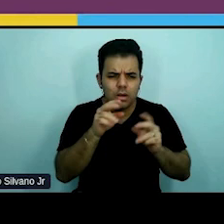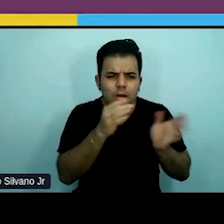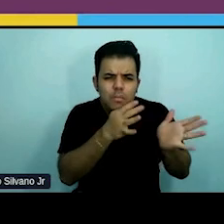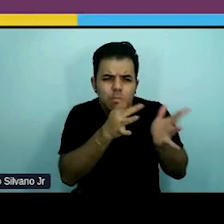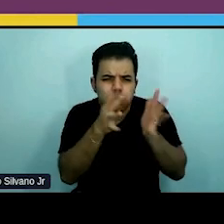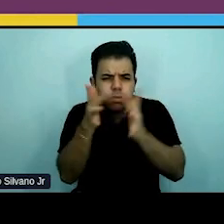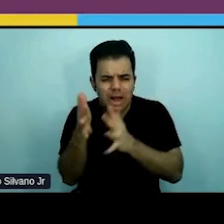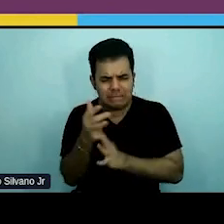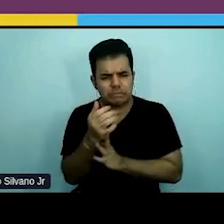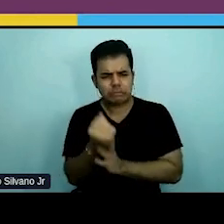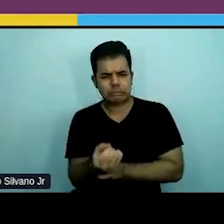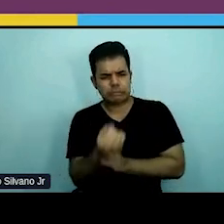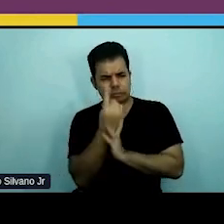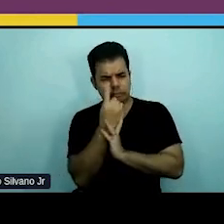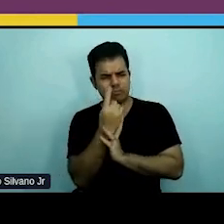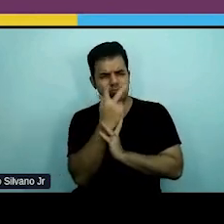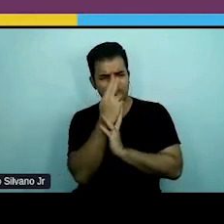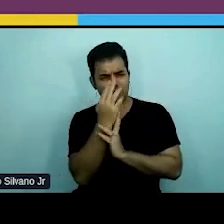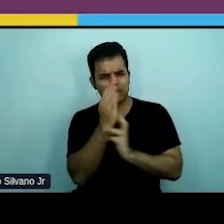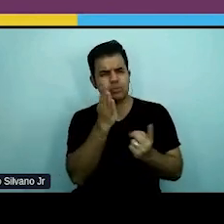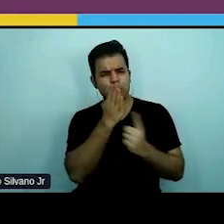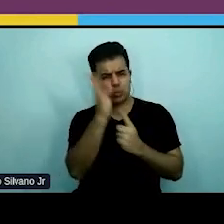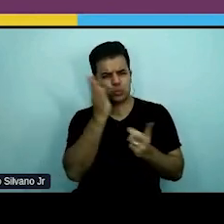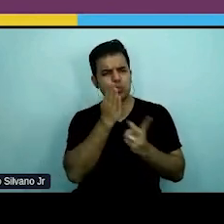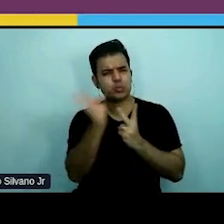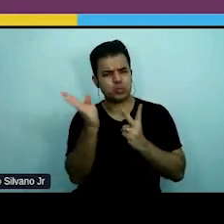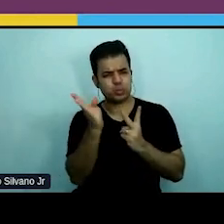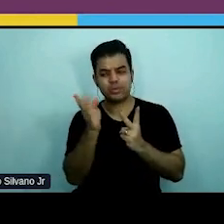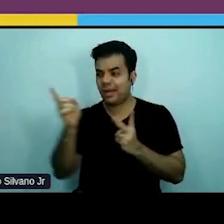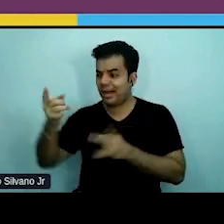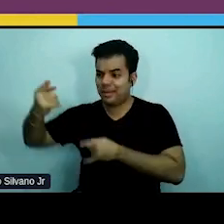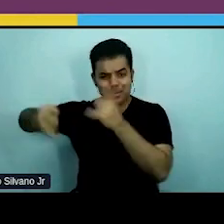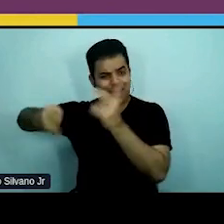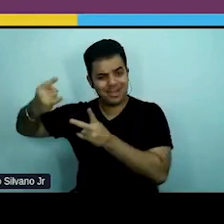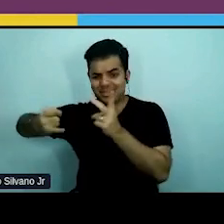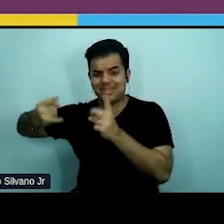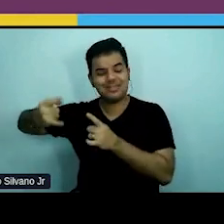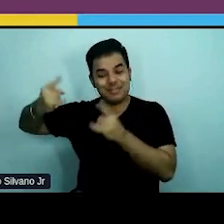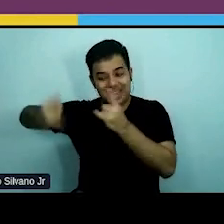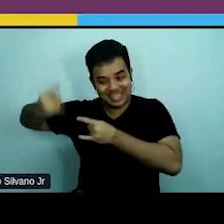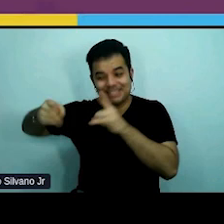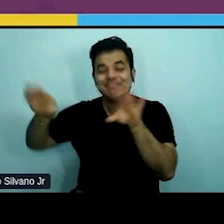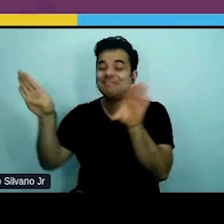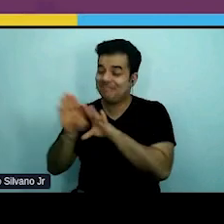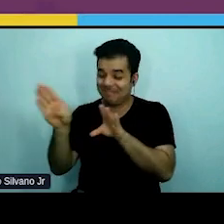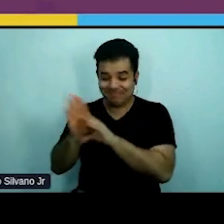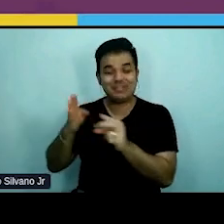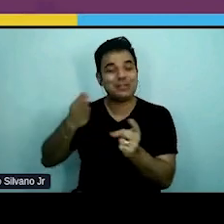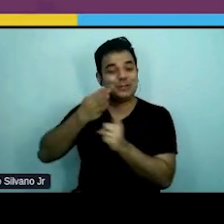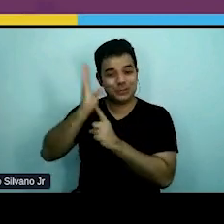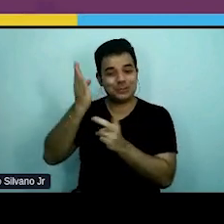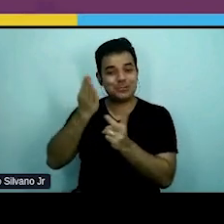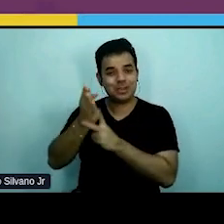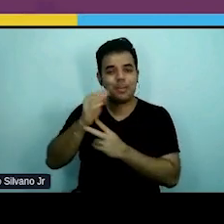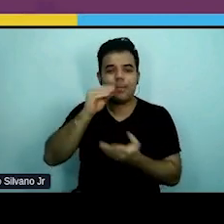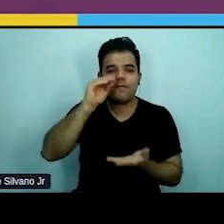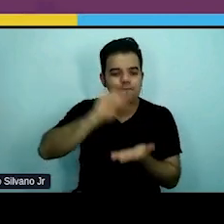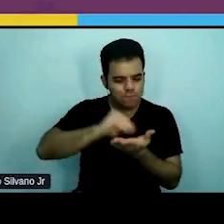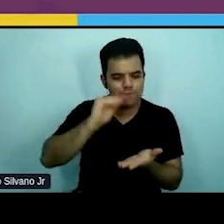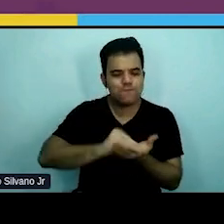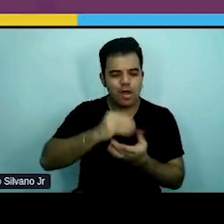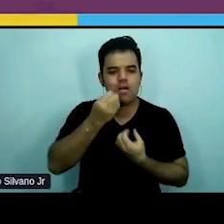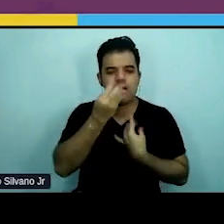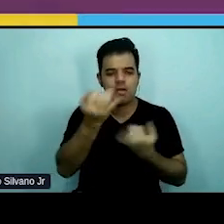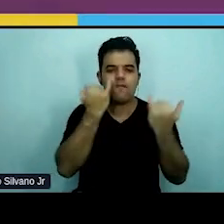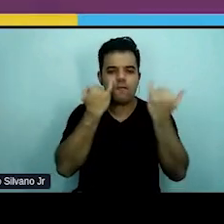essas sentenças, tá certo? Então, por que a gente vai exigir isso da máquina, dado que a informação de entrada ela está incompleta em questão de